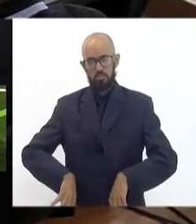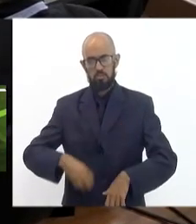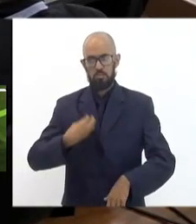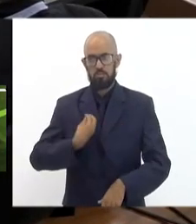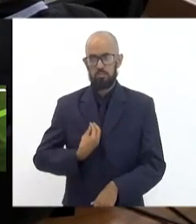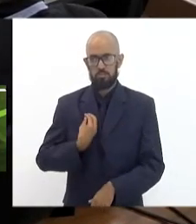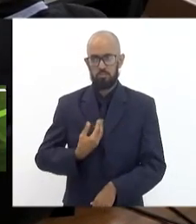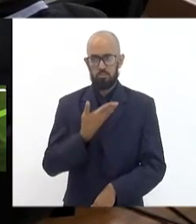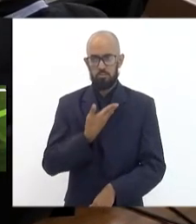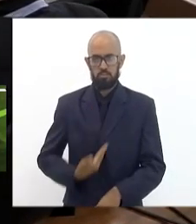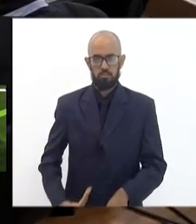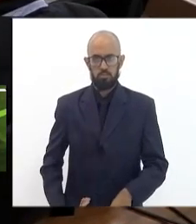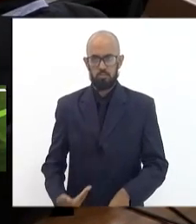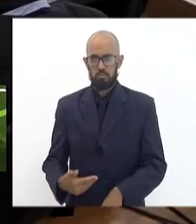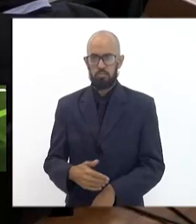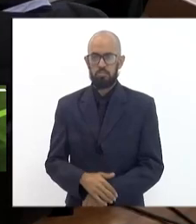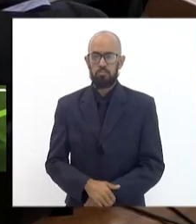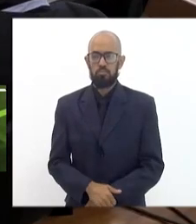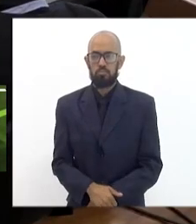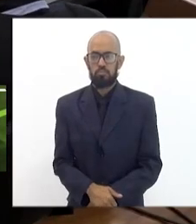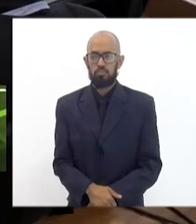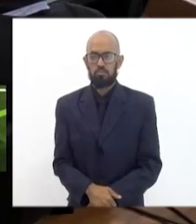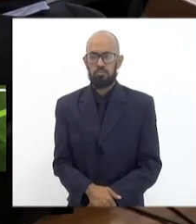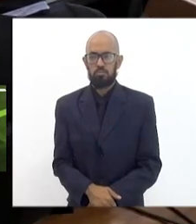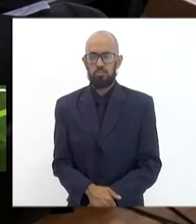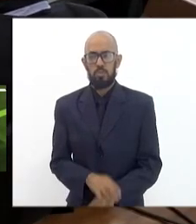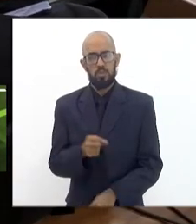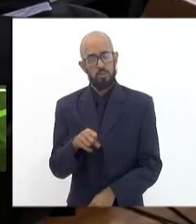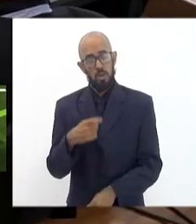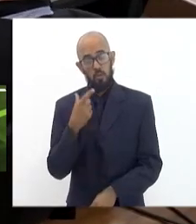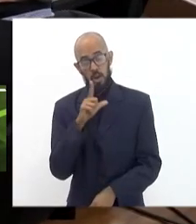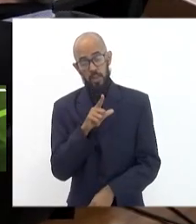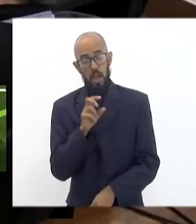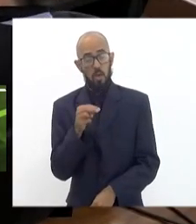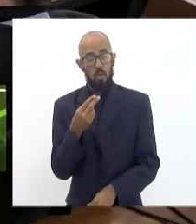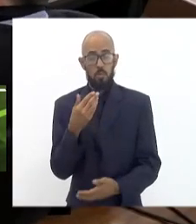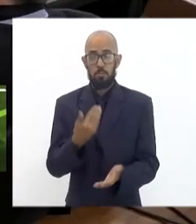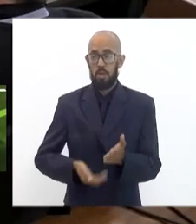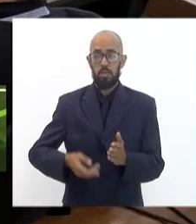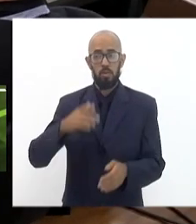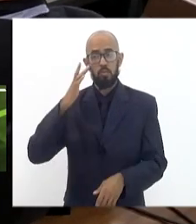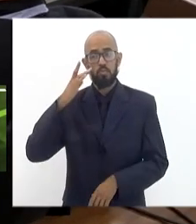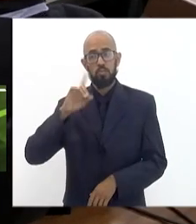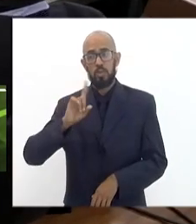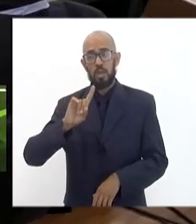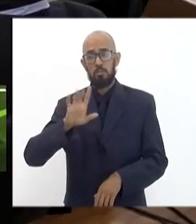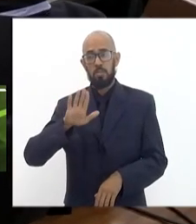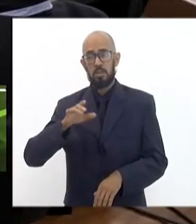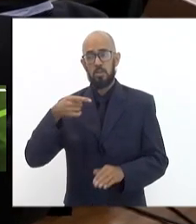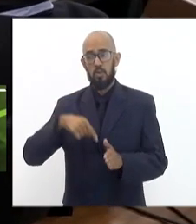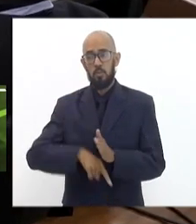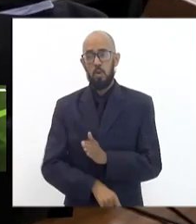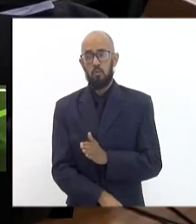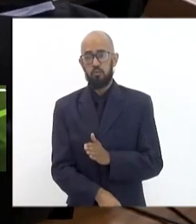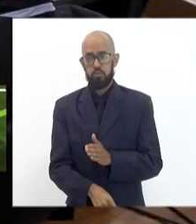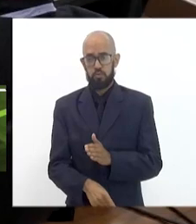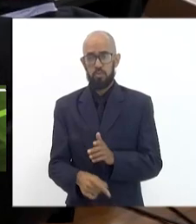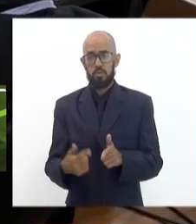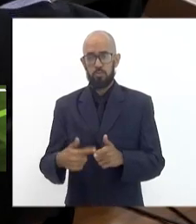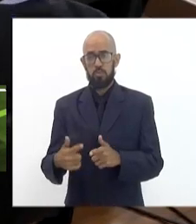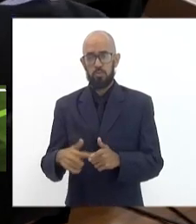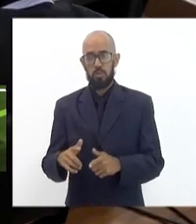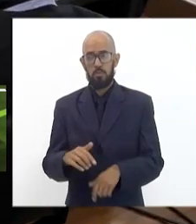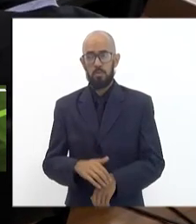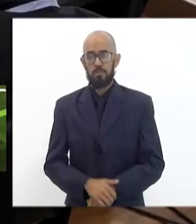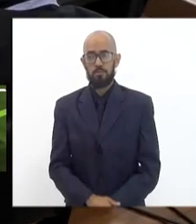órgãos de controle vou criar todos os problemas se eu vou ganhar eu vou perder eu não sei mas eu vou fundo nessa questão só